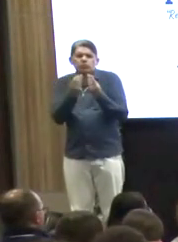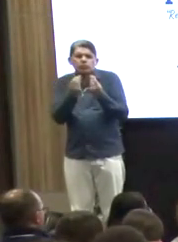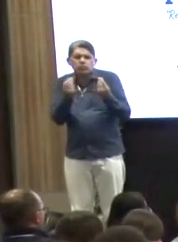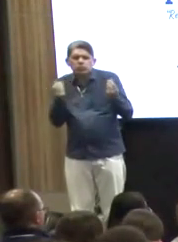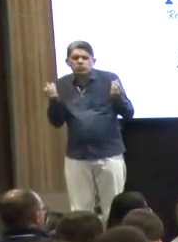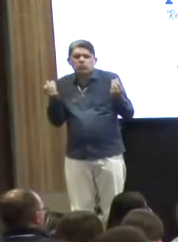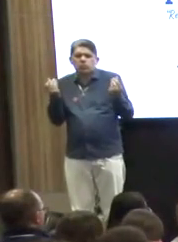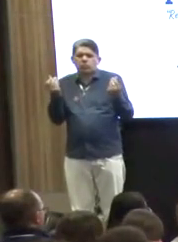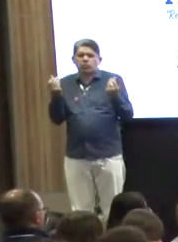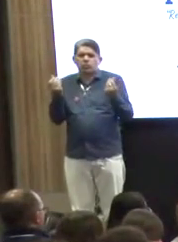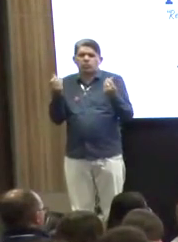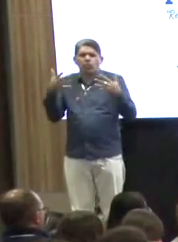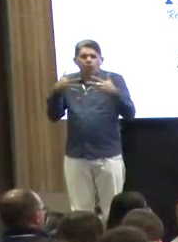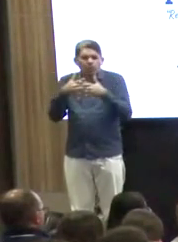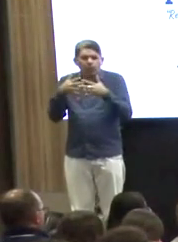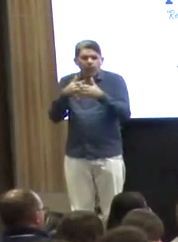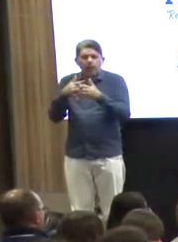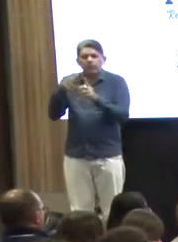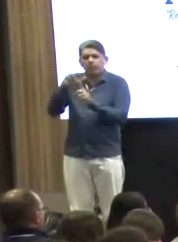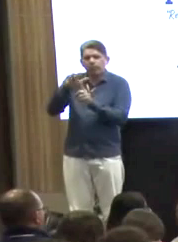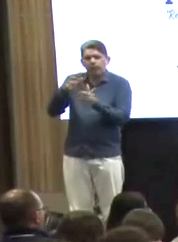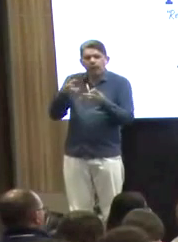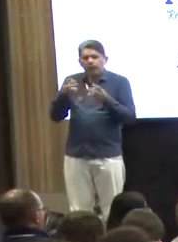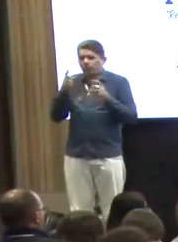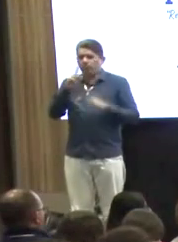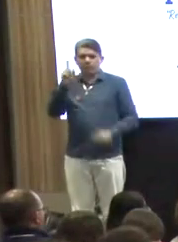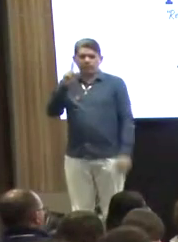que a sociedade está ali do teu ladinho. Tá?